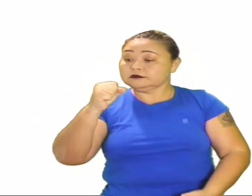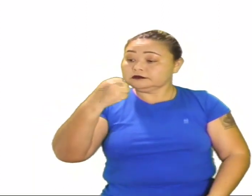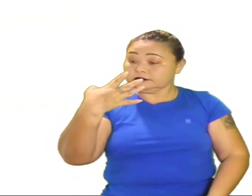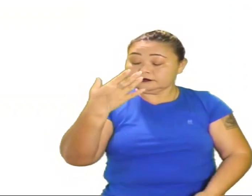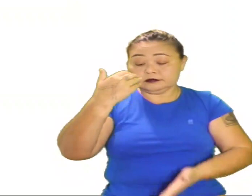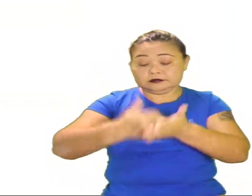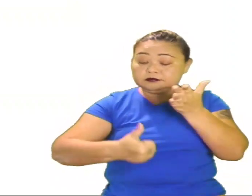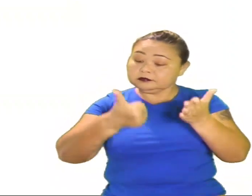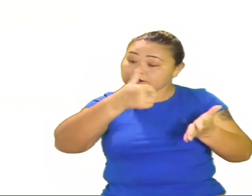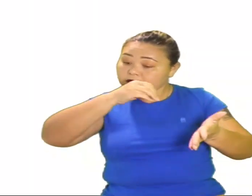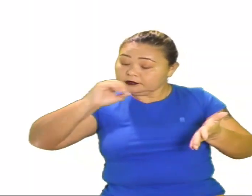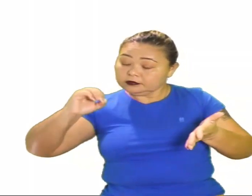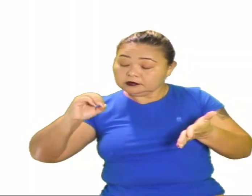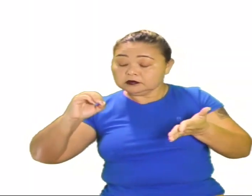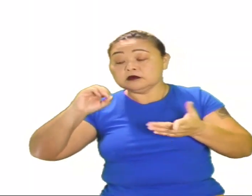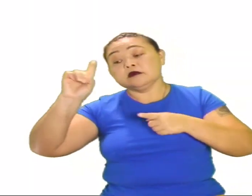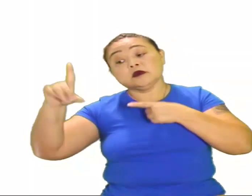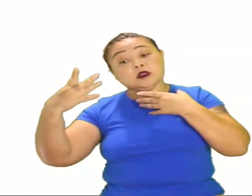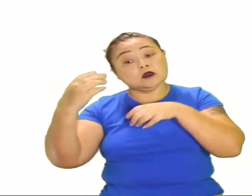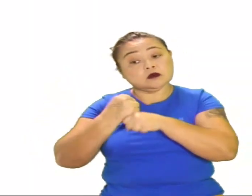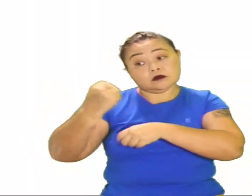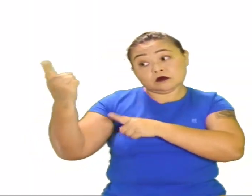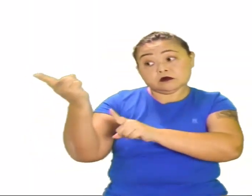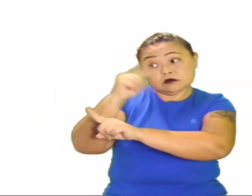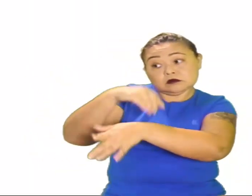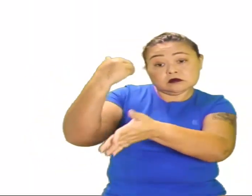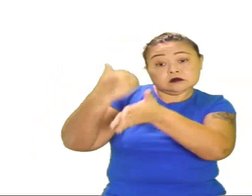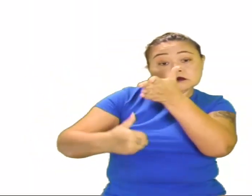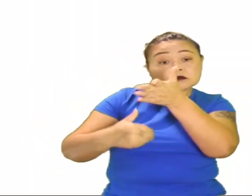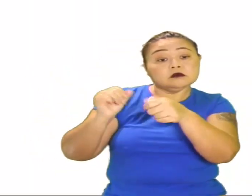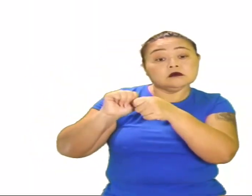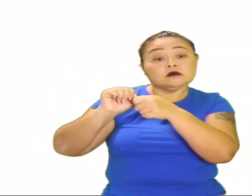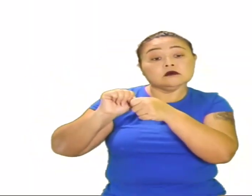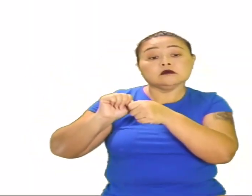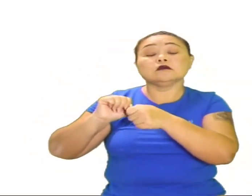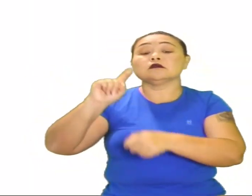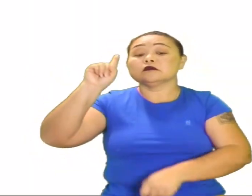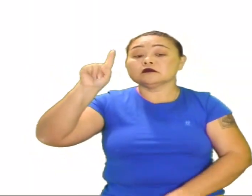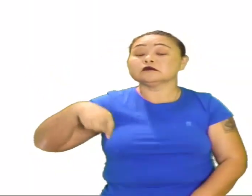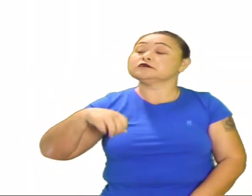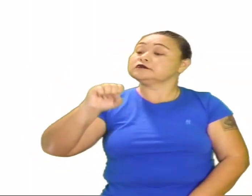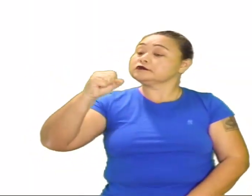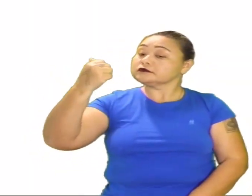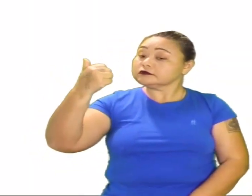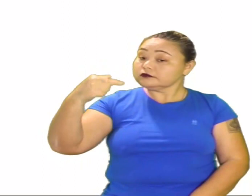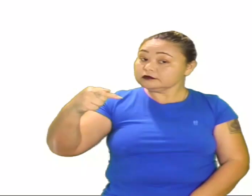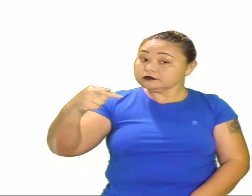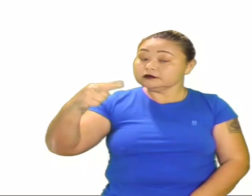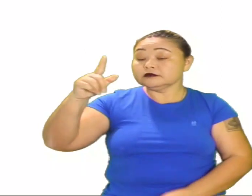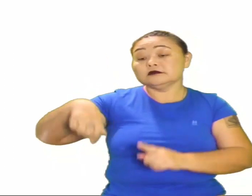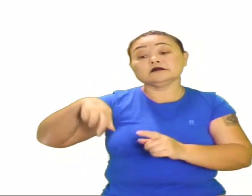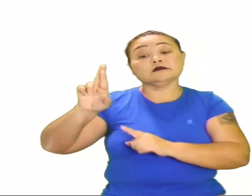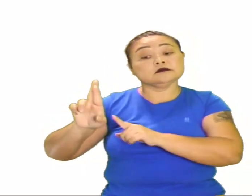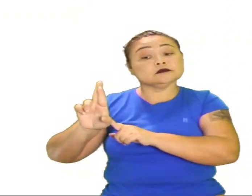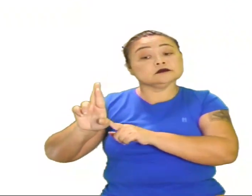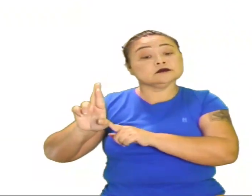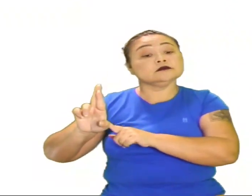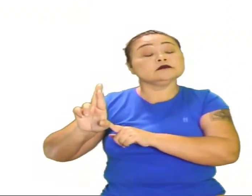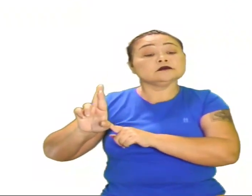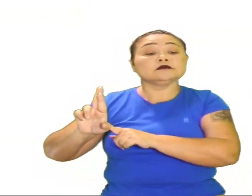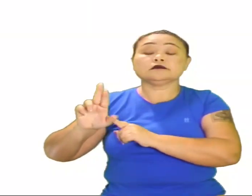menos 100, tá somando, passa subtraindo, vai ser igual a 8 menos 1? 7. 7 vezes a